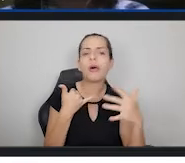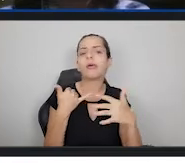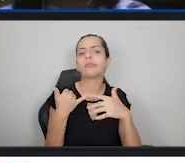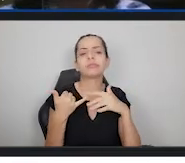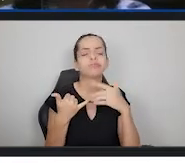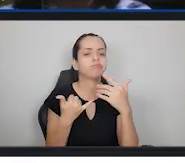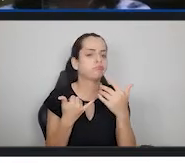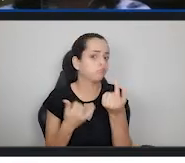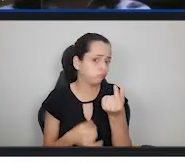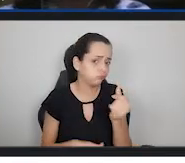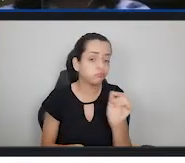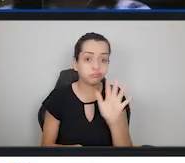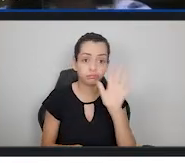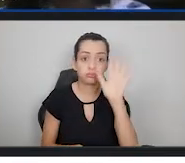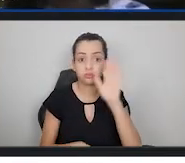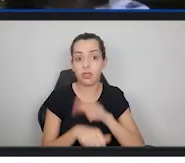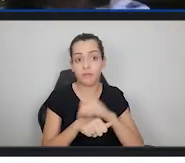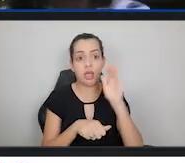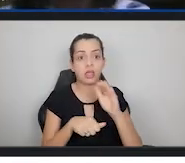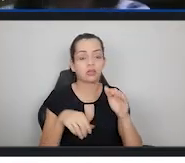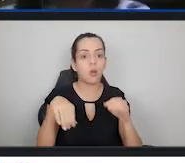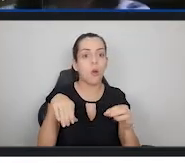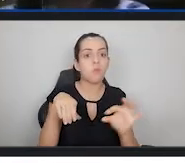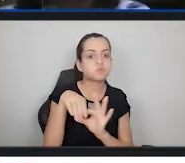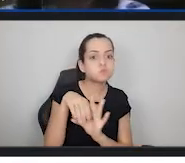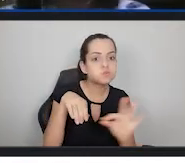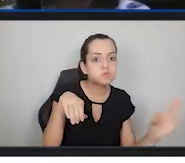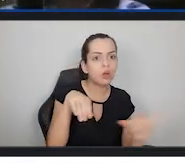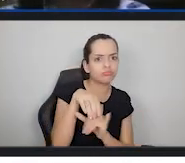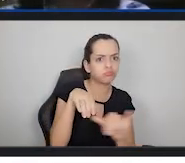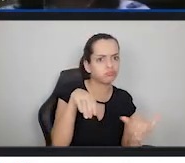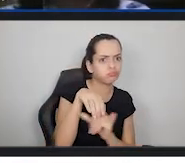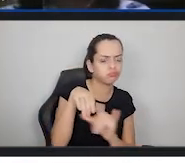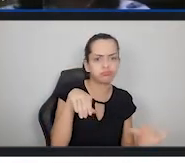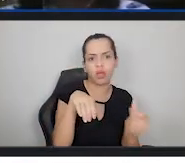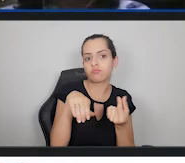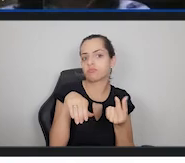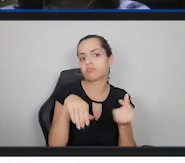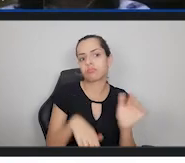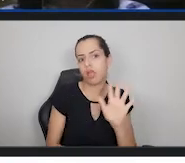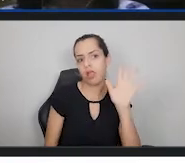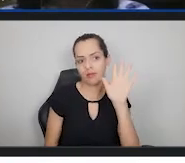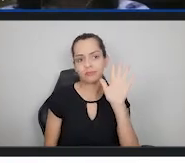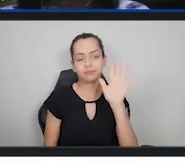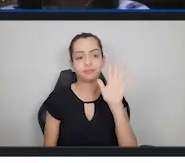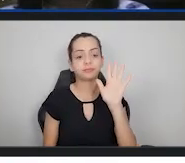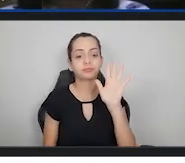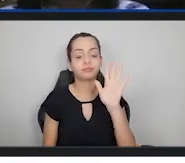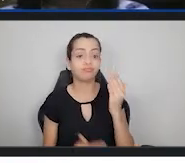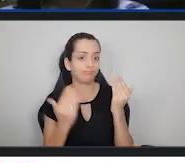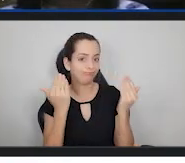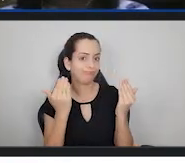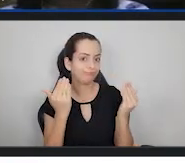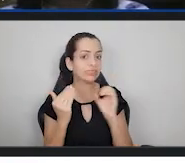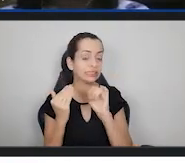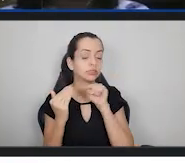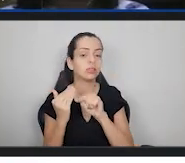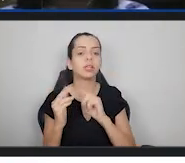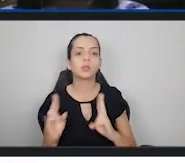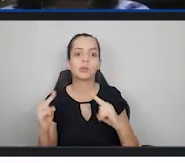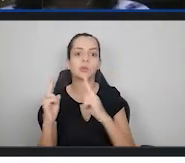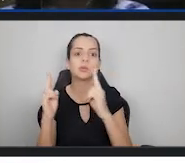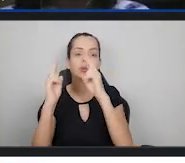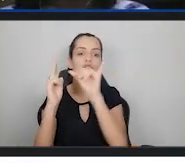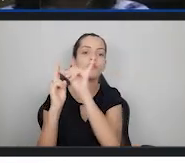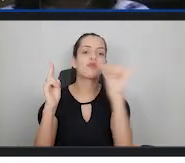nua, aqui alumínio, aqui normalmente cobre, então tudo isso influencia aqui na questão de custo para subterrâneo,